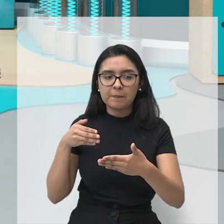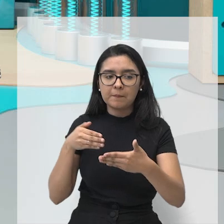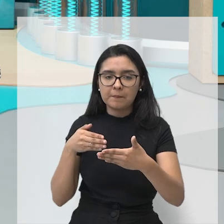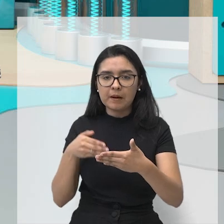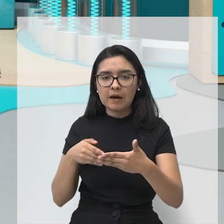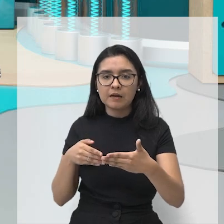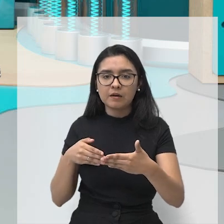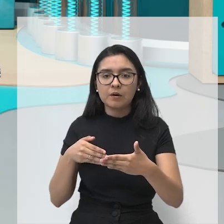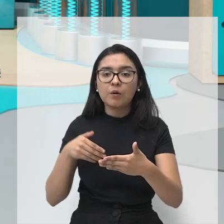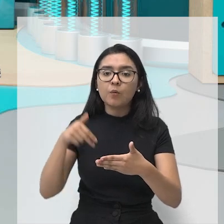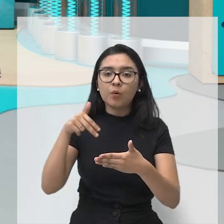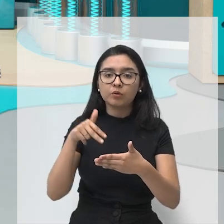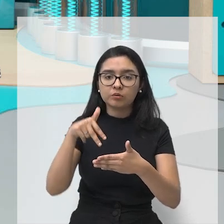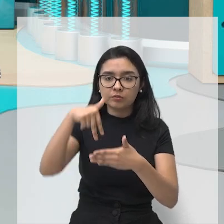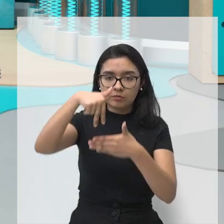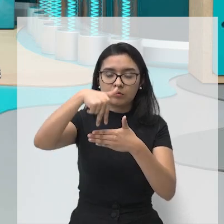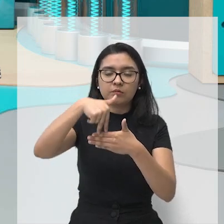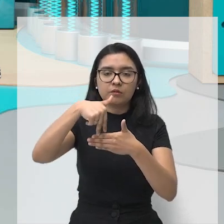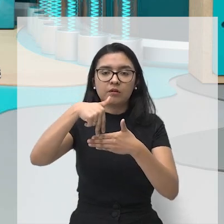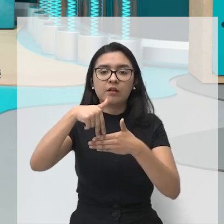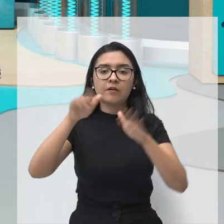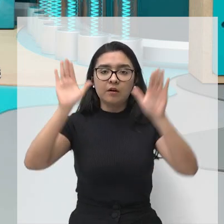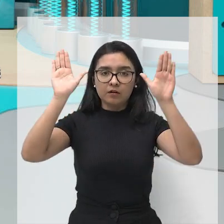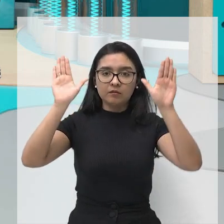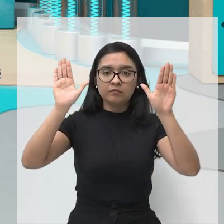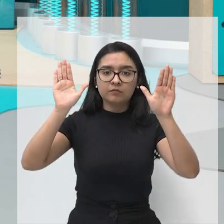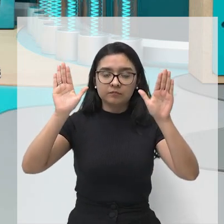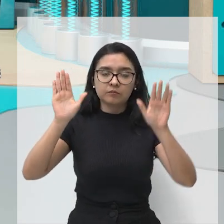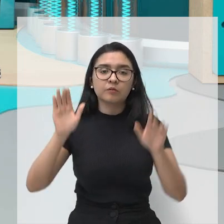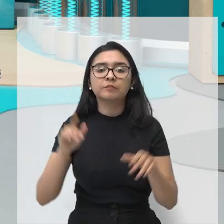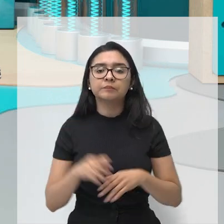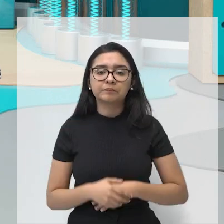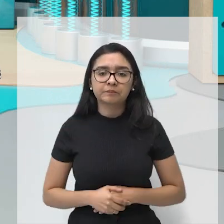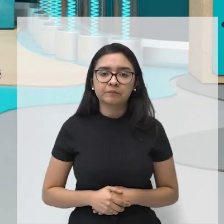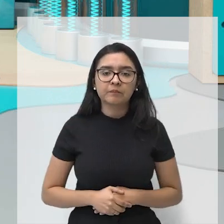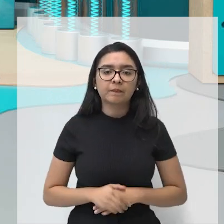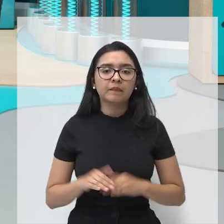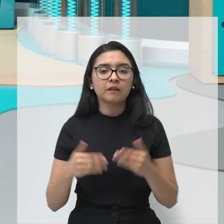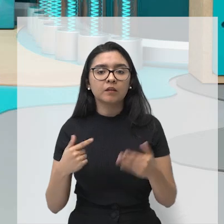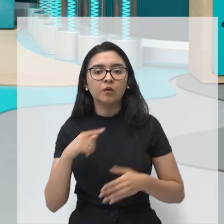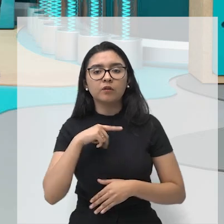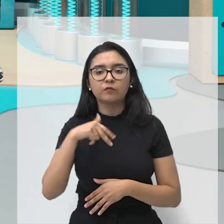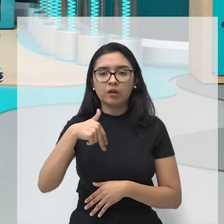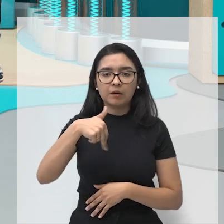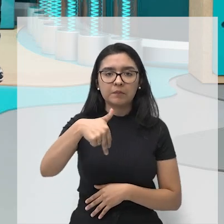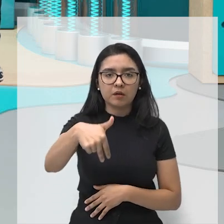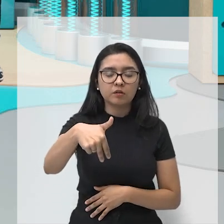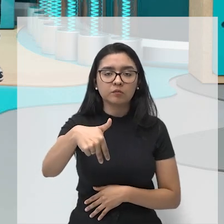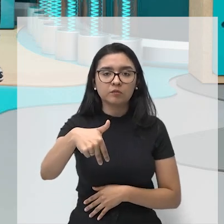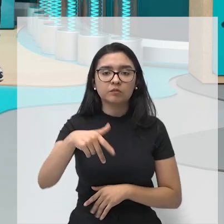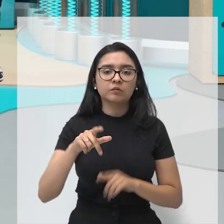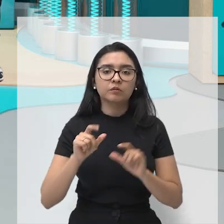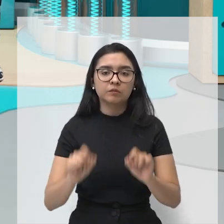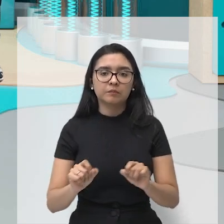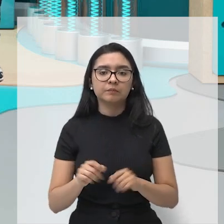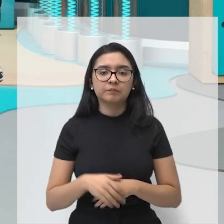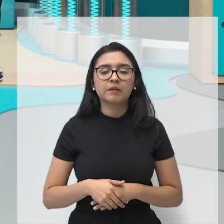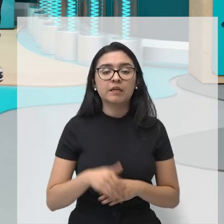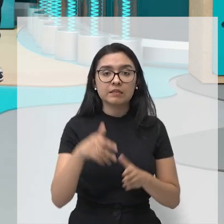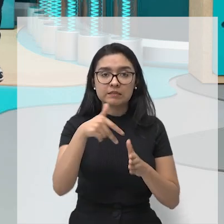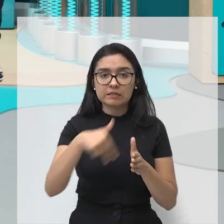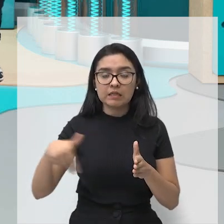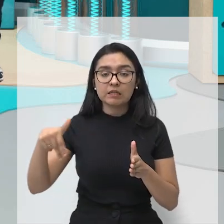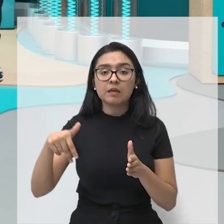barricada, e o outro simplesmente levantou as duas mãos, uma com o marcador e a outra mão aberta, e saiu caminhando para se retirar da